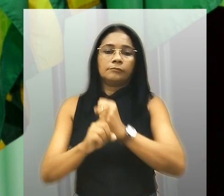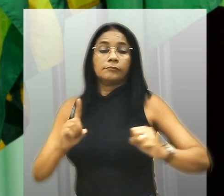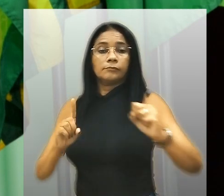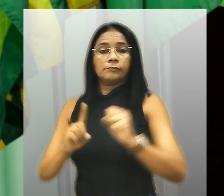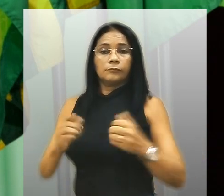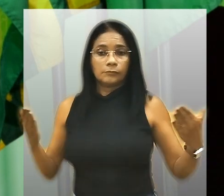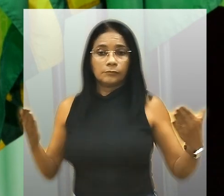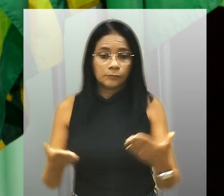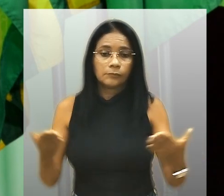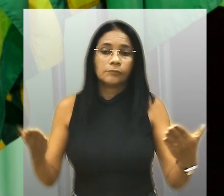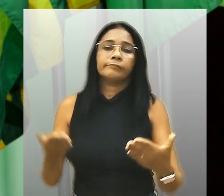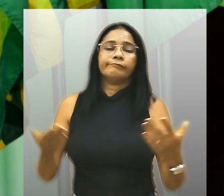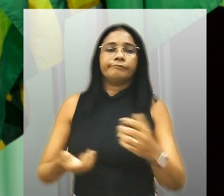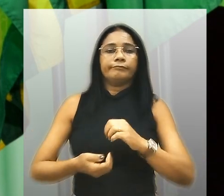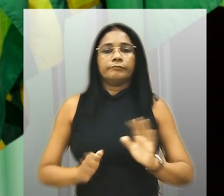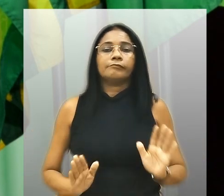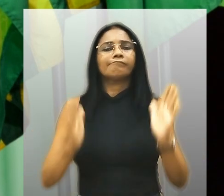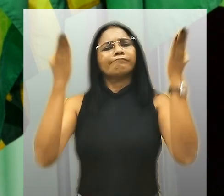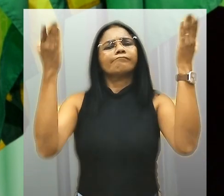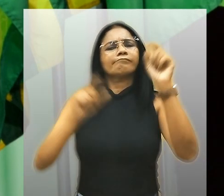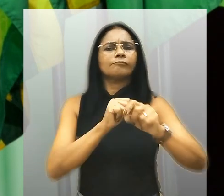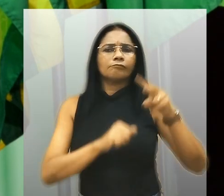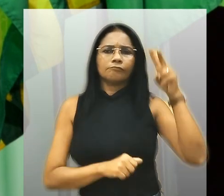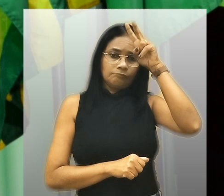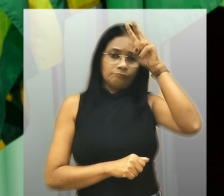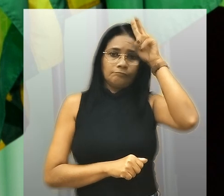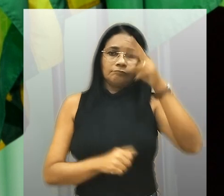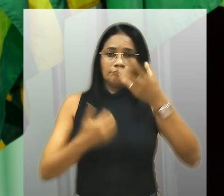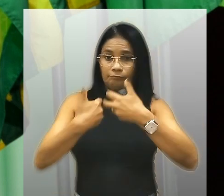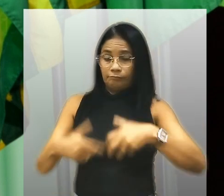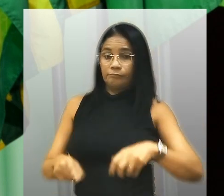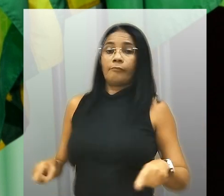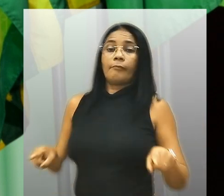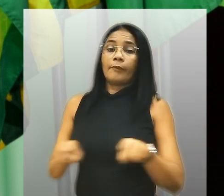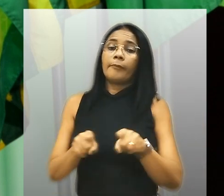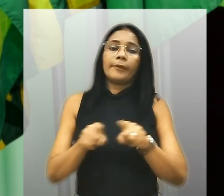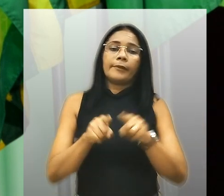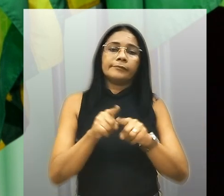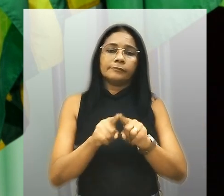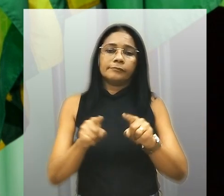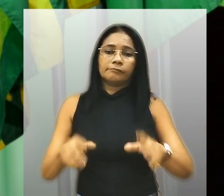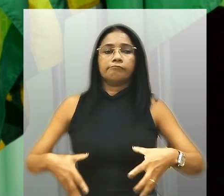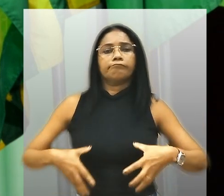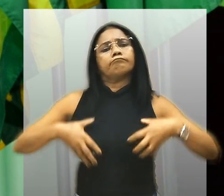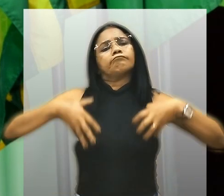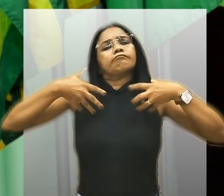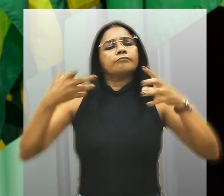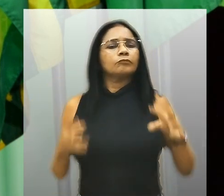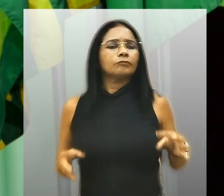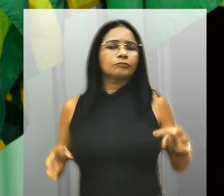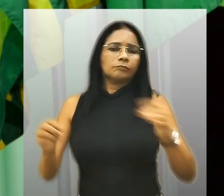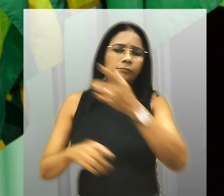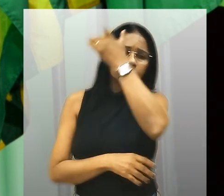nossa sociedade. Hoje, não apenas celebramos a história da nossa instituição, mas também honramos todas